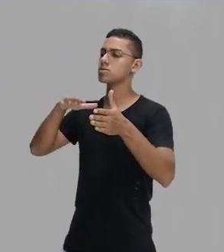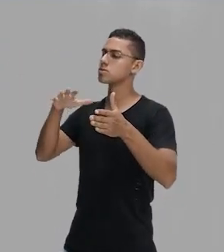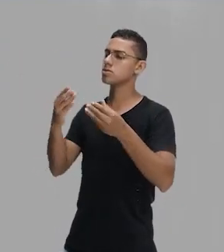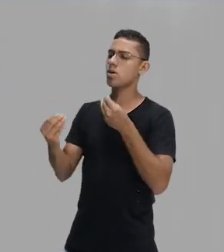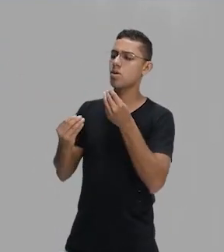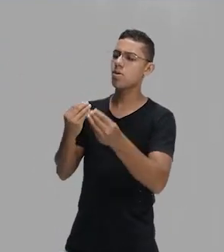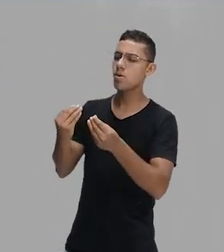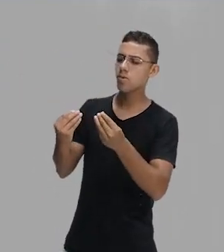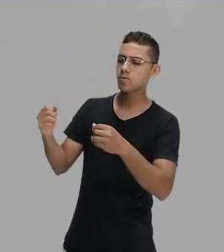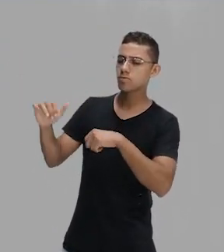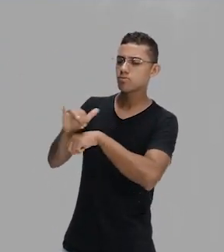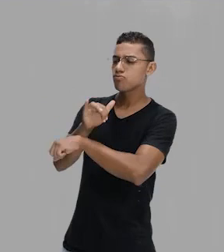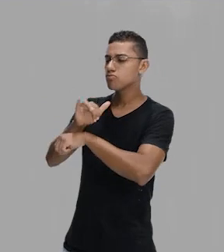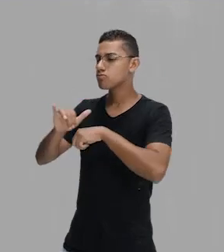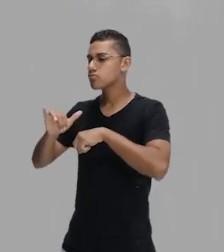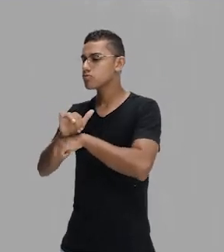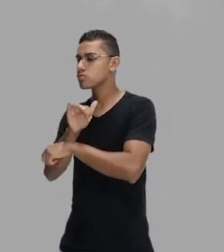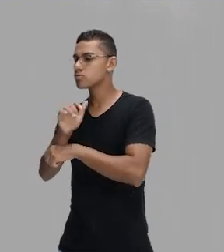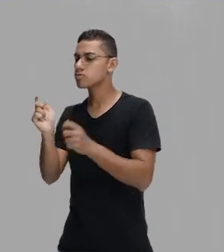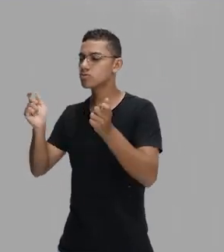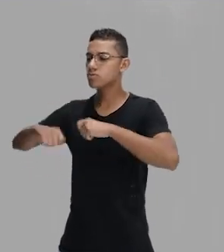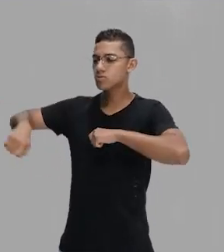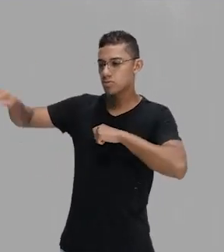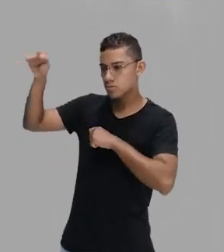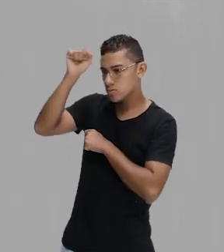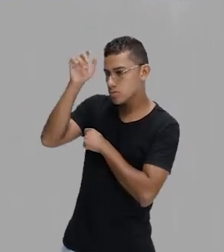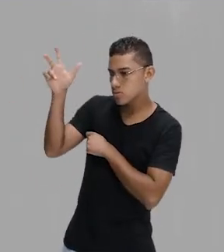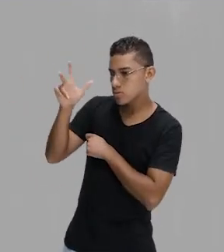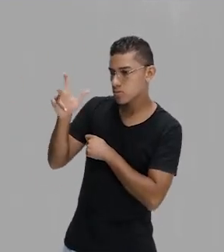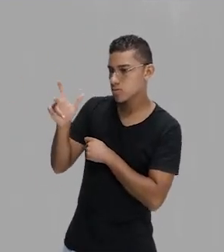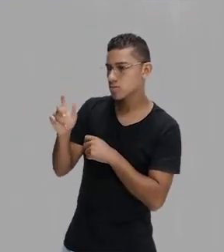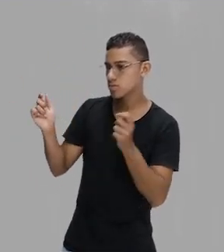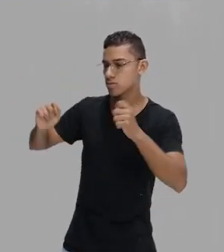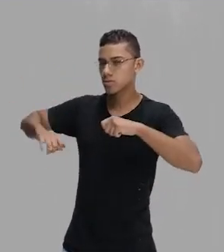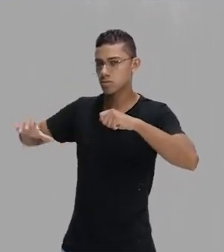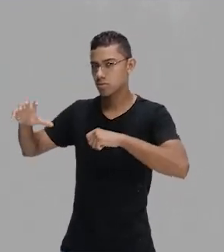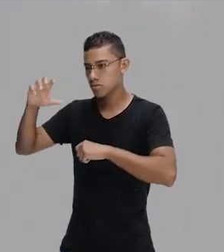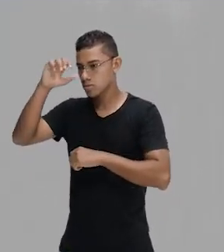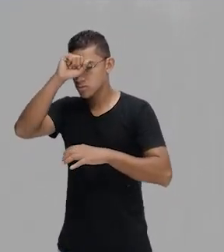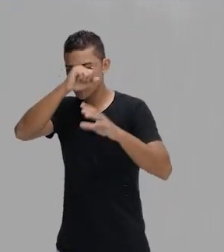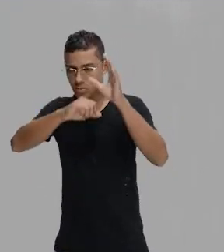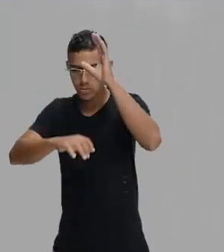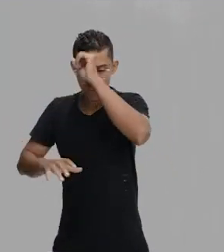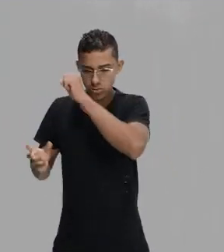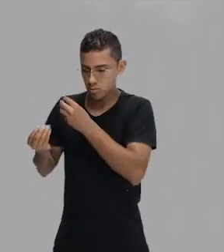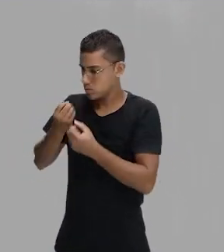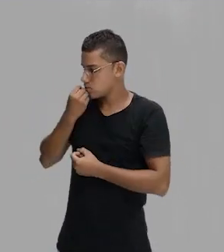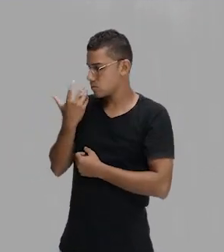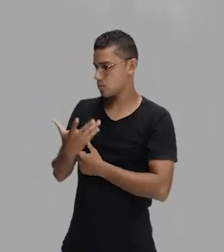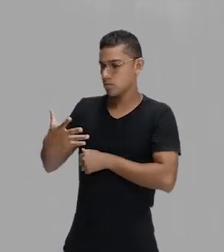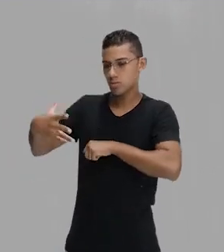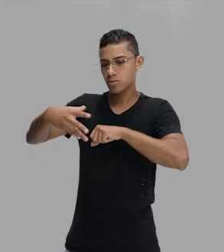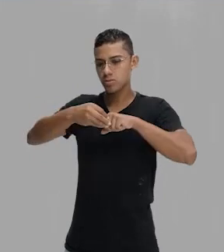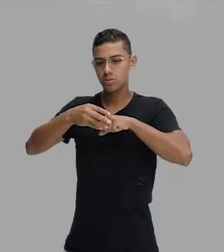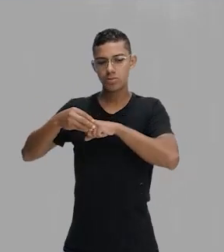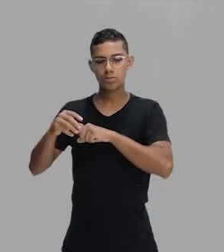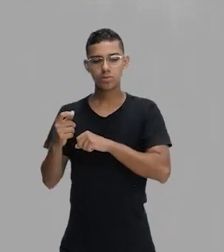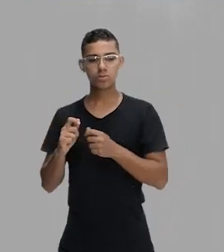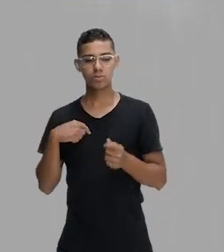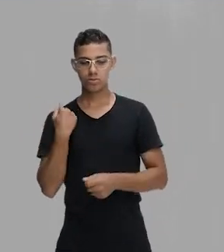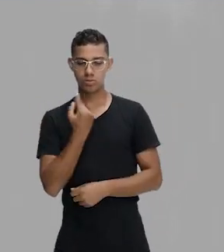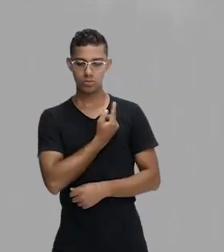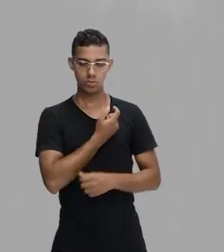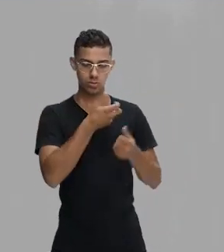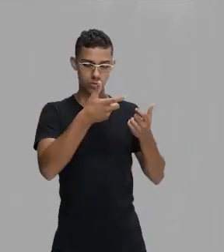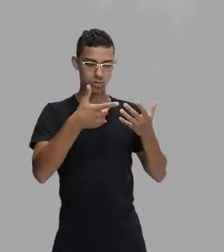maneira como você vai desenvolver conhecimento é super importante para um bom andamento daquilo que nós estamos fazendo. E quando nós